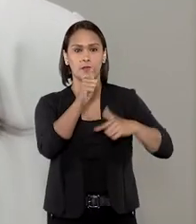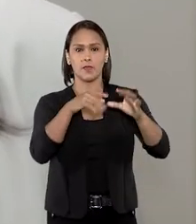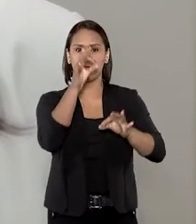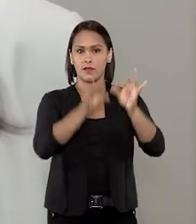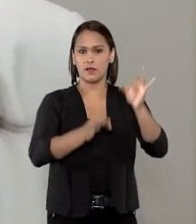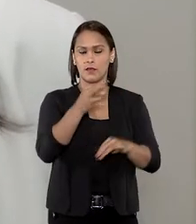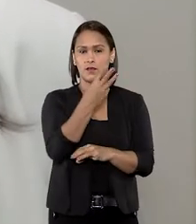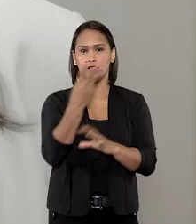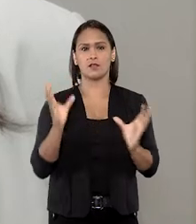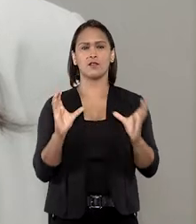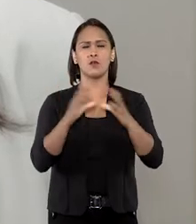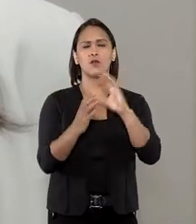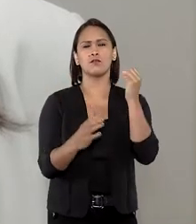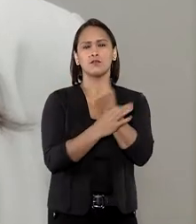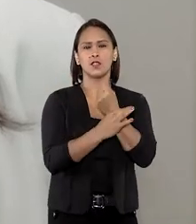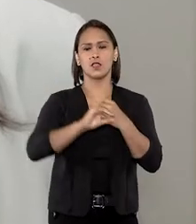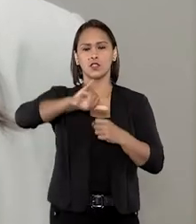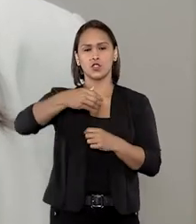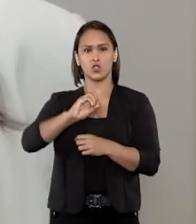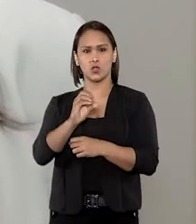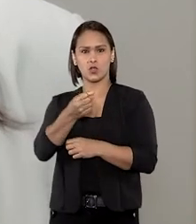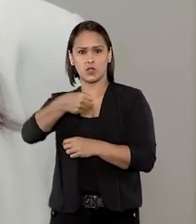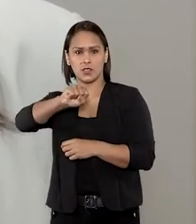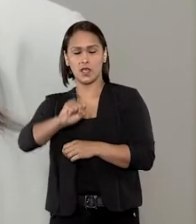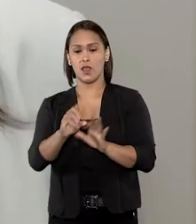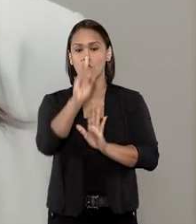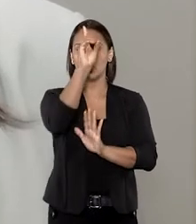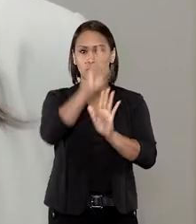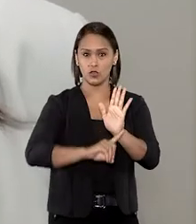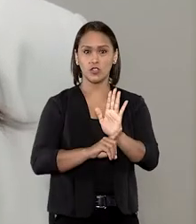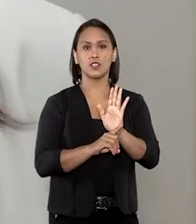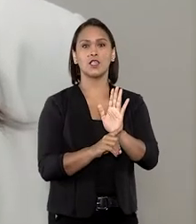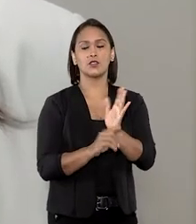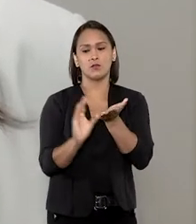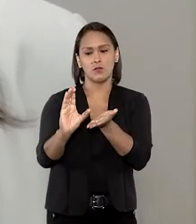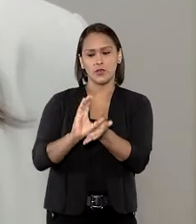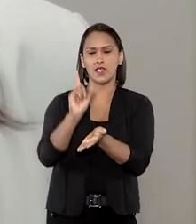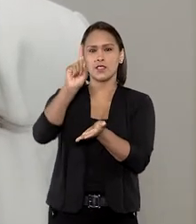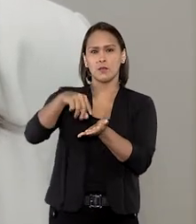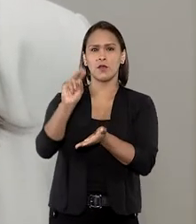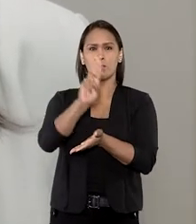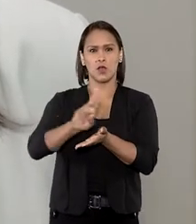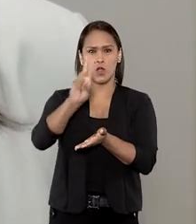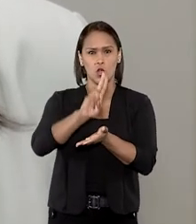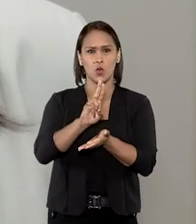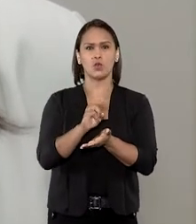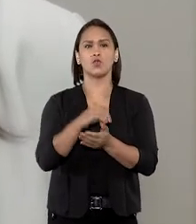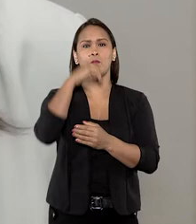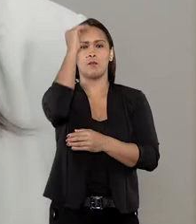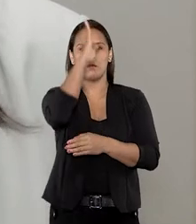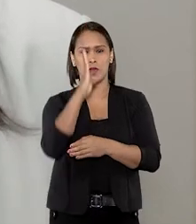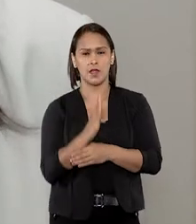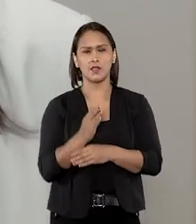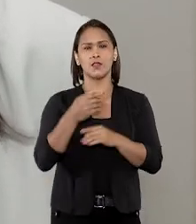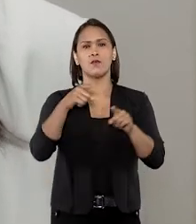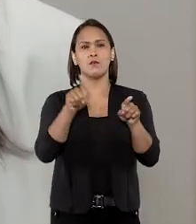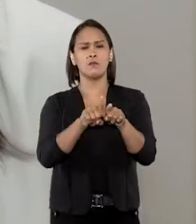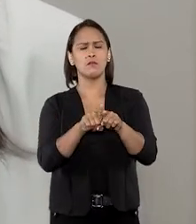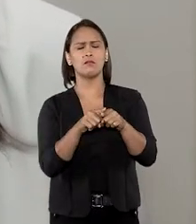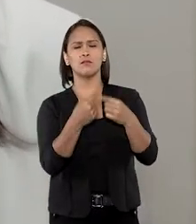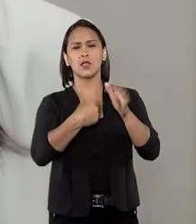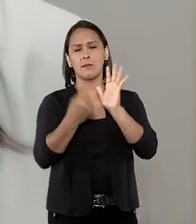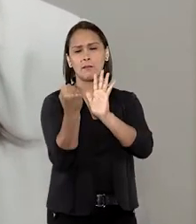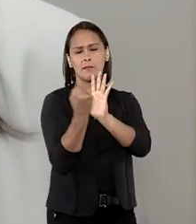outro julgamento, a terceira turma garantiu a José Cláudio Barbedo o direito de ser indenizado pelo uso da vinheta Brasil